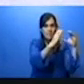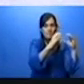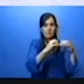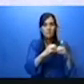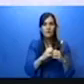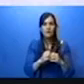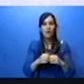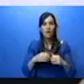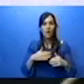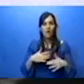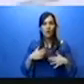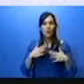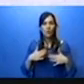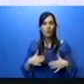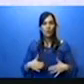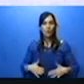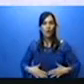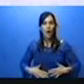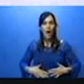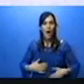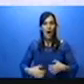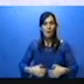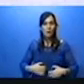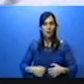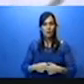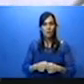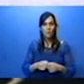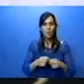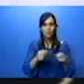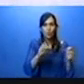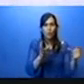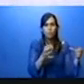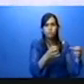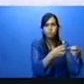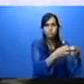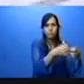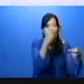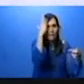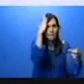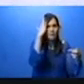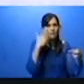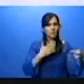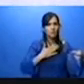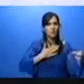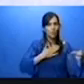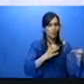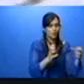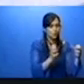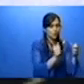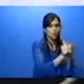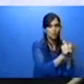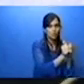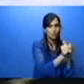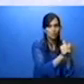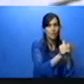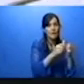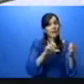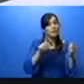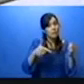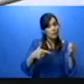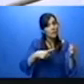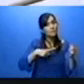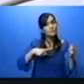abdômen. A aranha não. A aranha, a cabeça e o tórax é fundido formando o cefalotórax e o abdômen. No abdômen tem